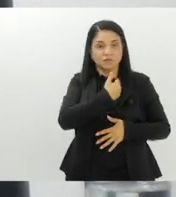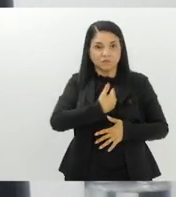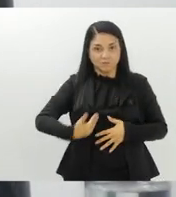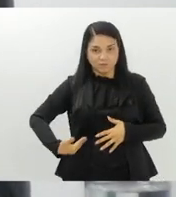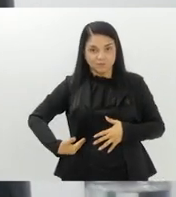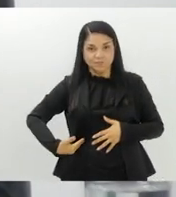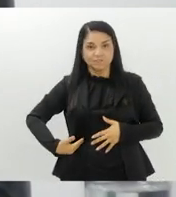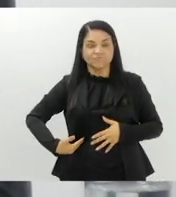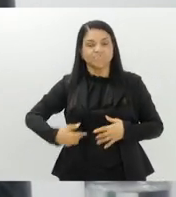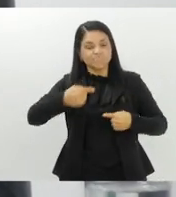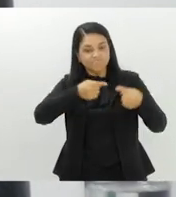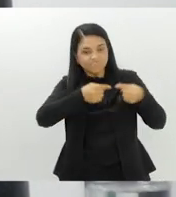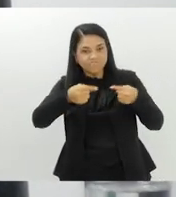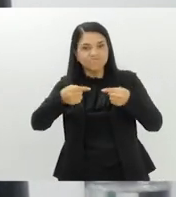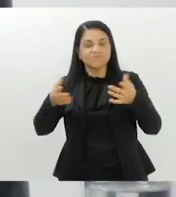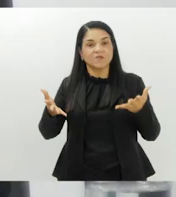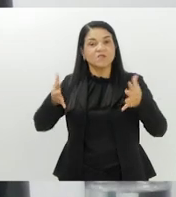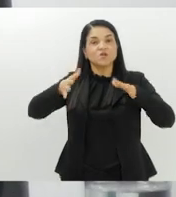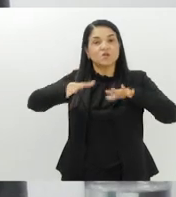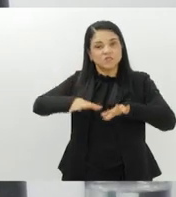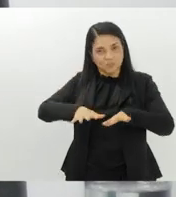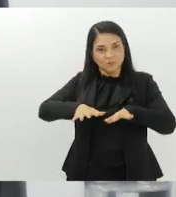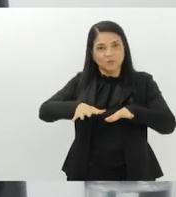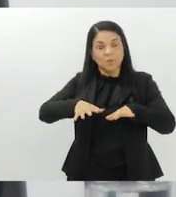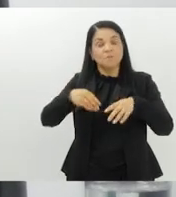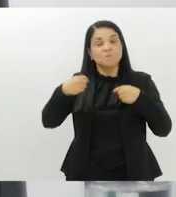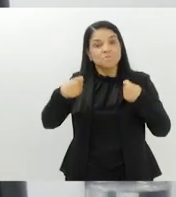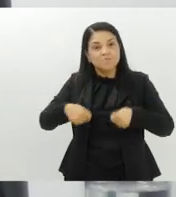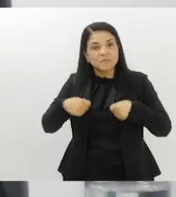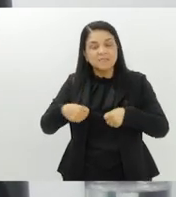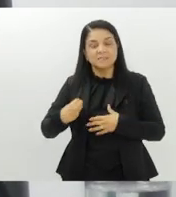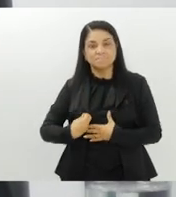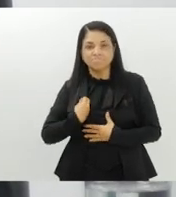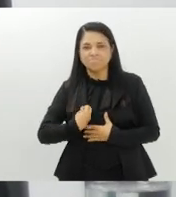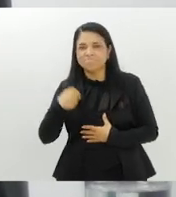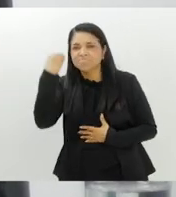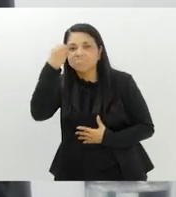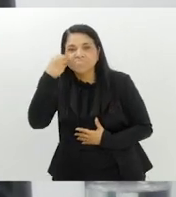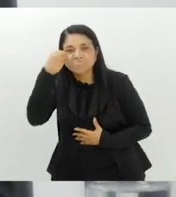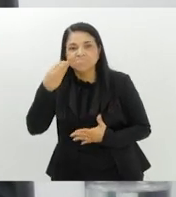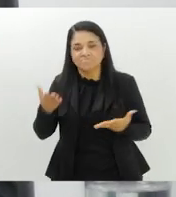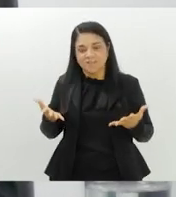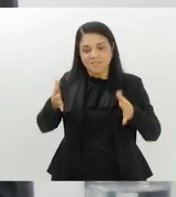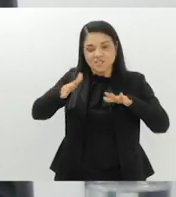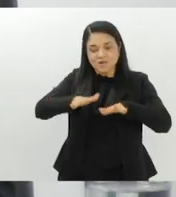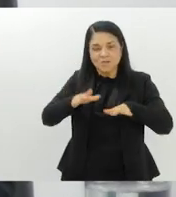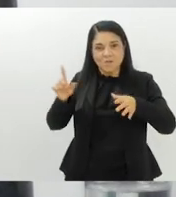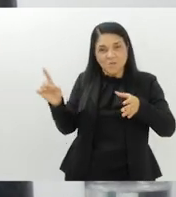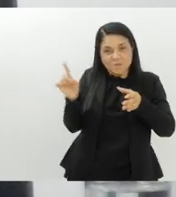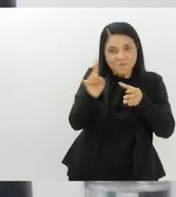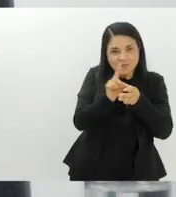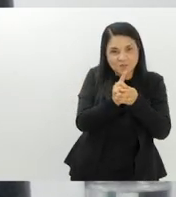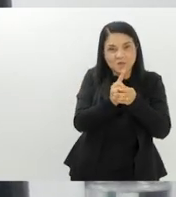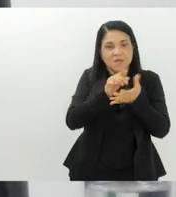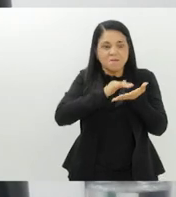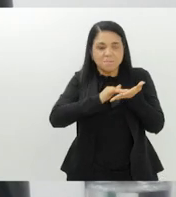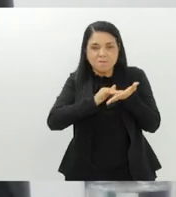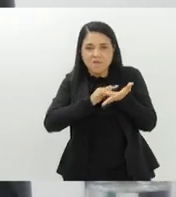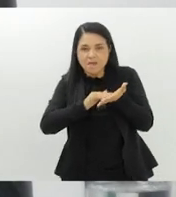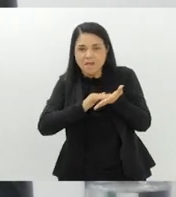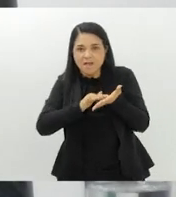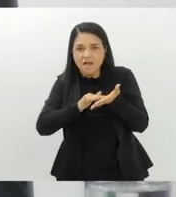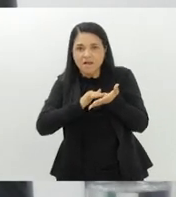e falem inclusão. A gente precisa viver a inclusão, né, incluir as pessoas, né, seja em braille,